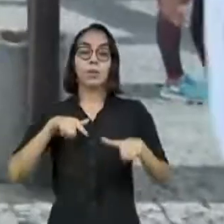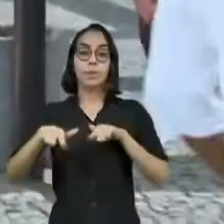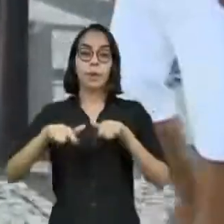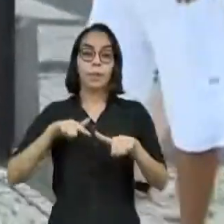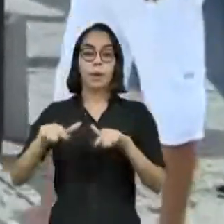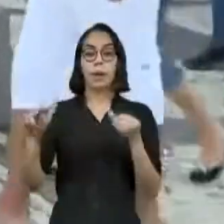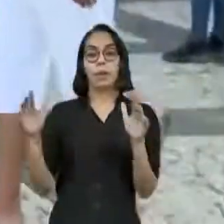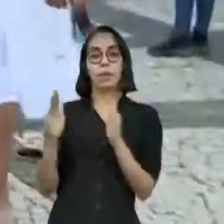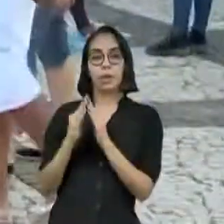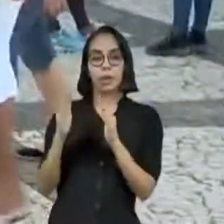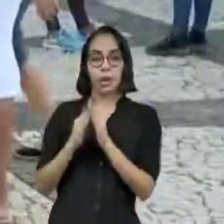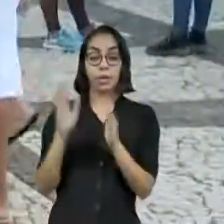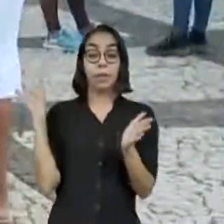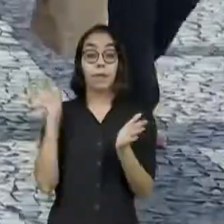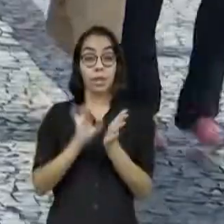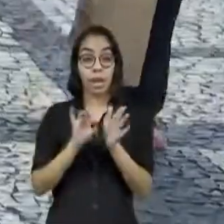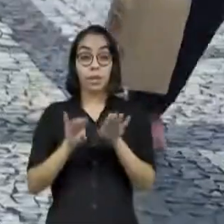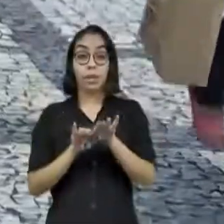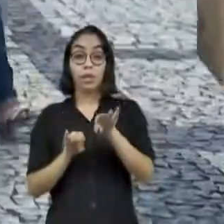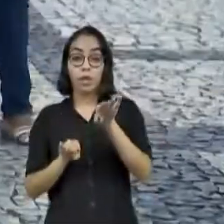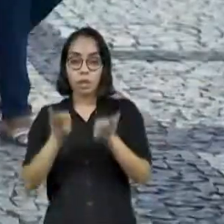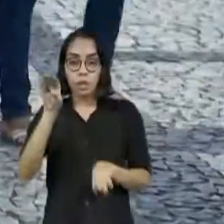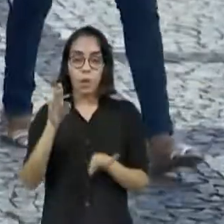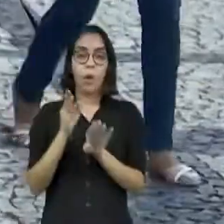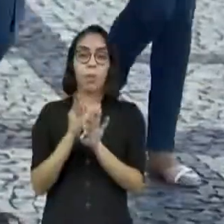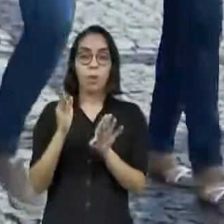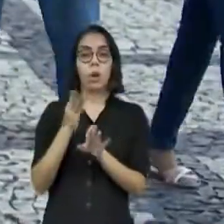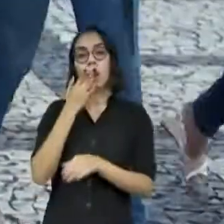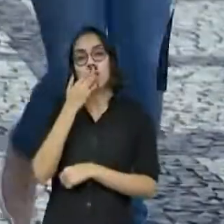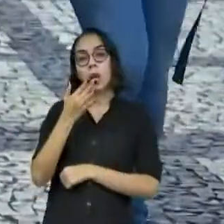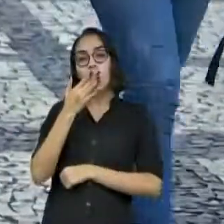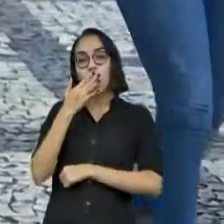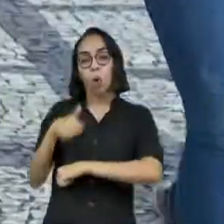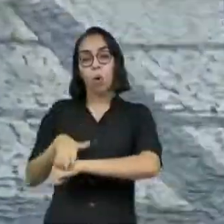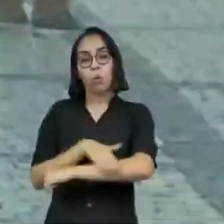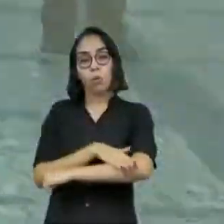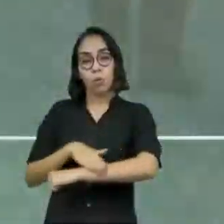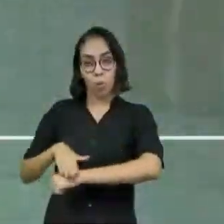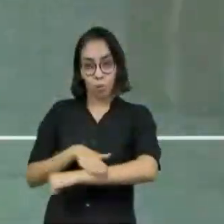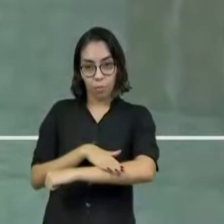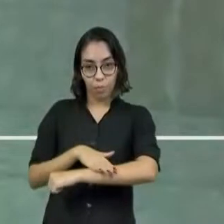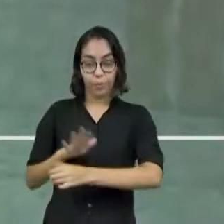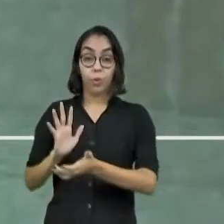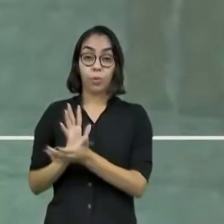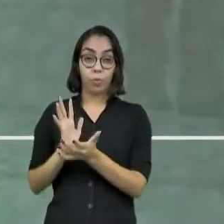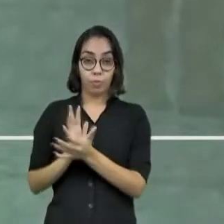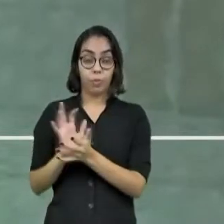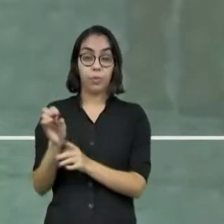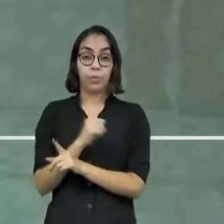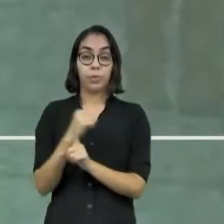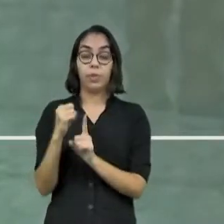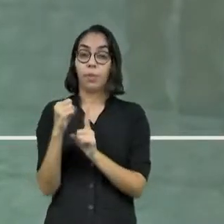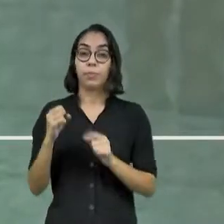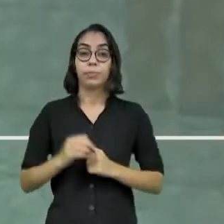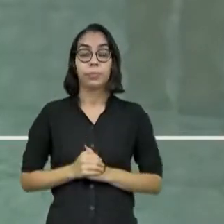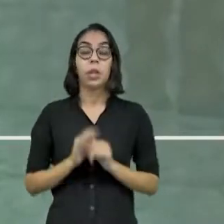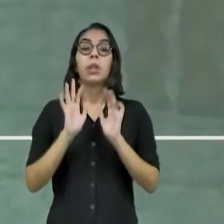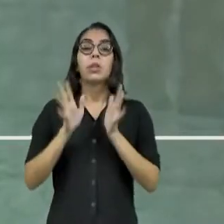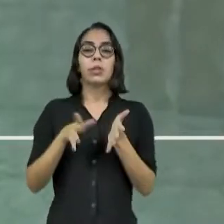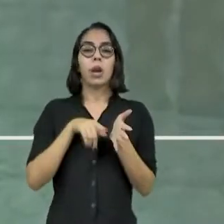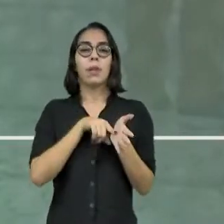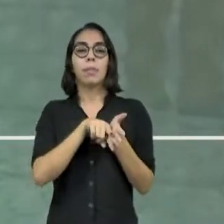moradia são desiguais conforme a cor e raça dos brasileiros. Um dos números da pesquisa mostra que a taxa